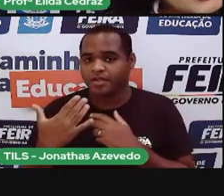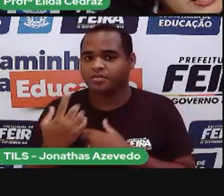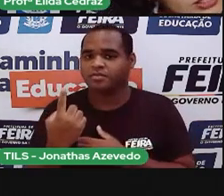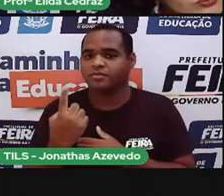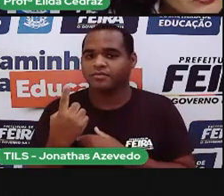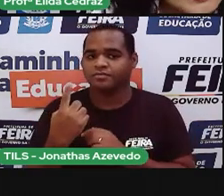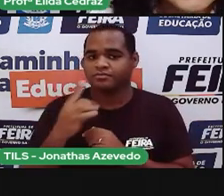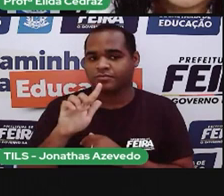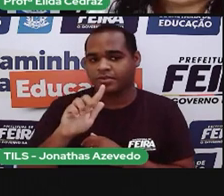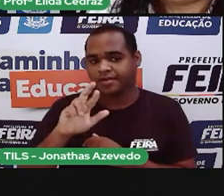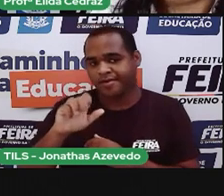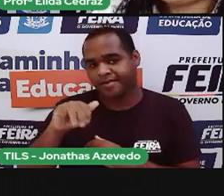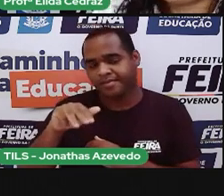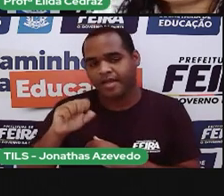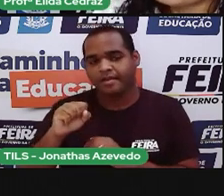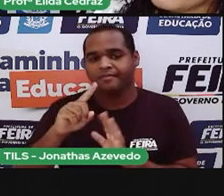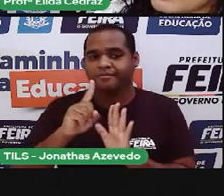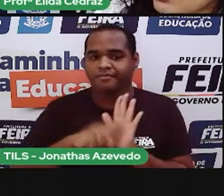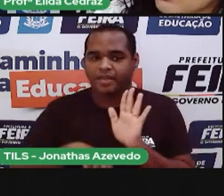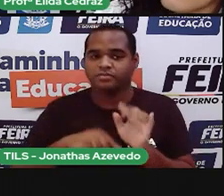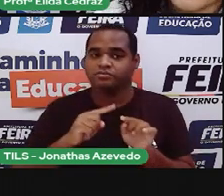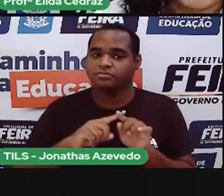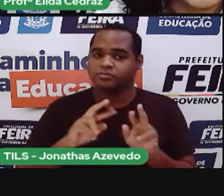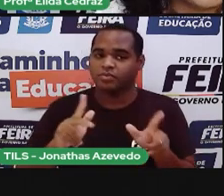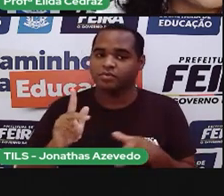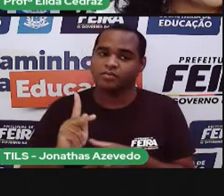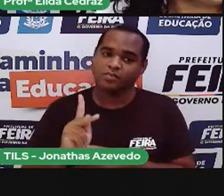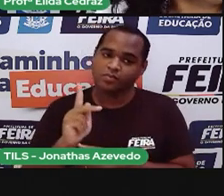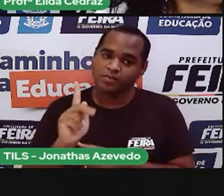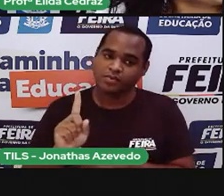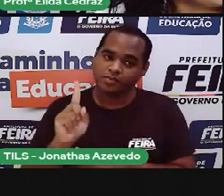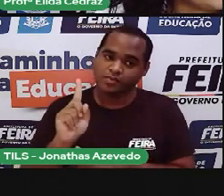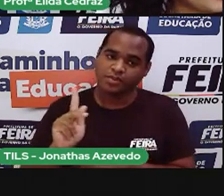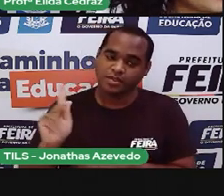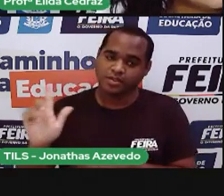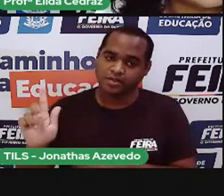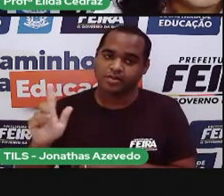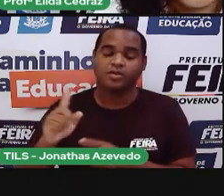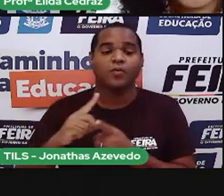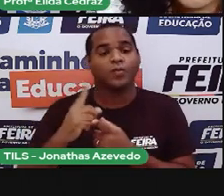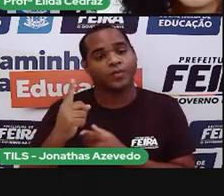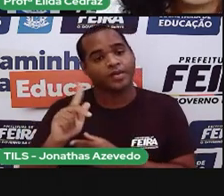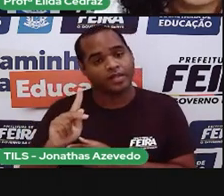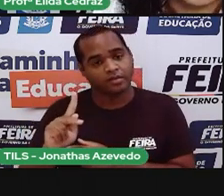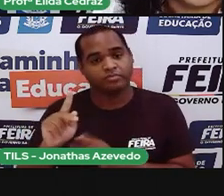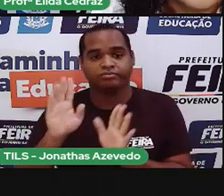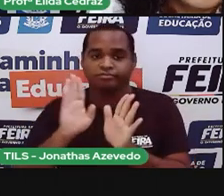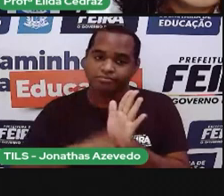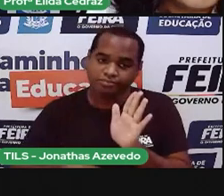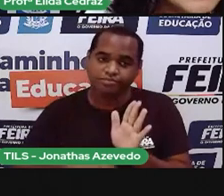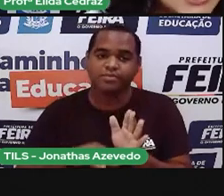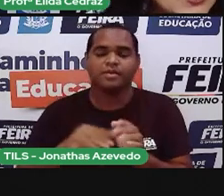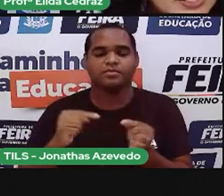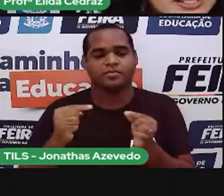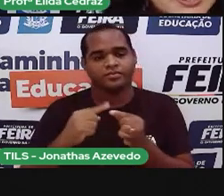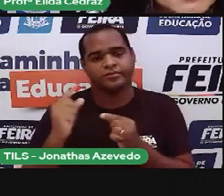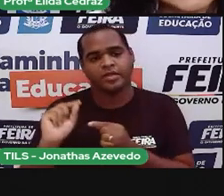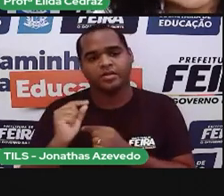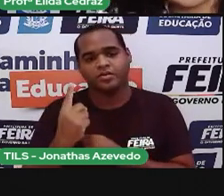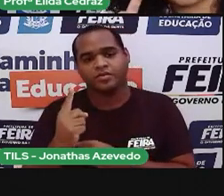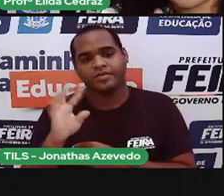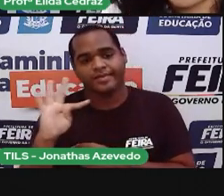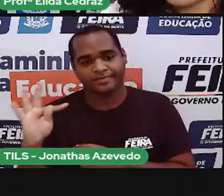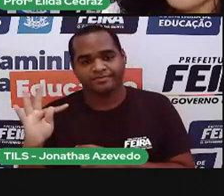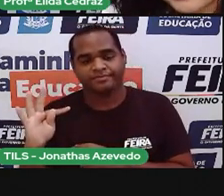um quilo e um quilo é menor que uma tonelada. Olha só,